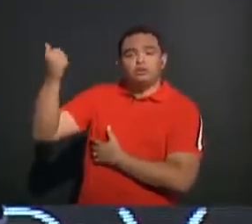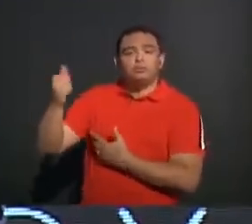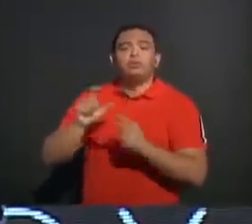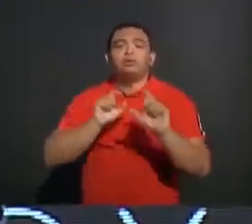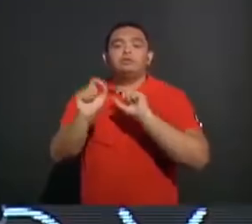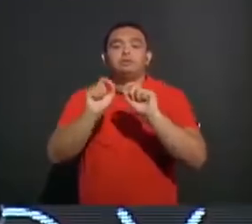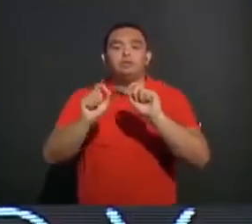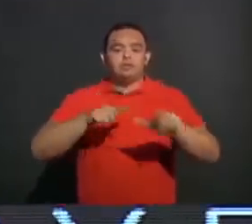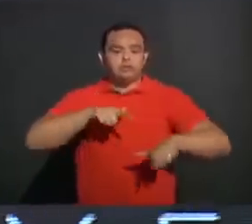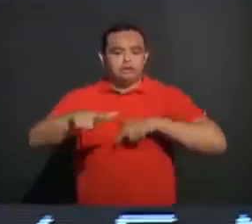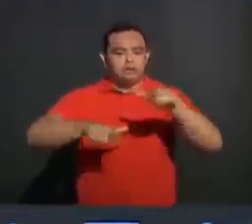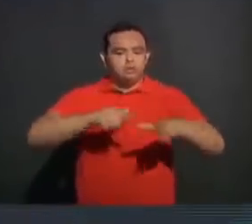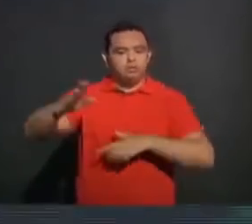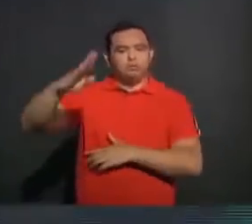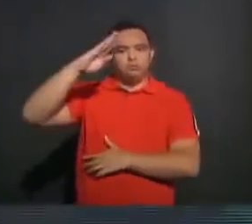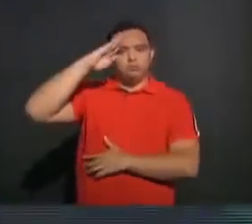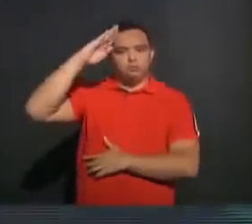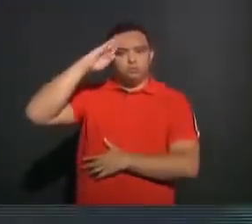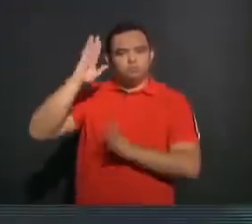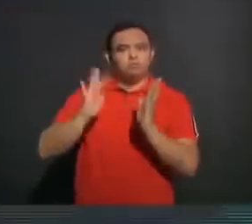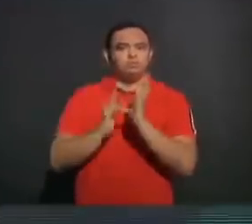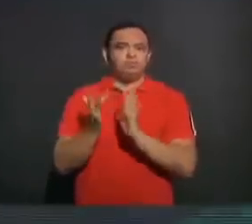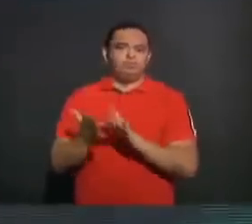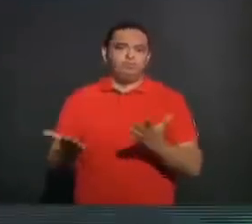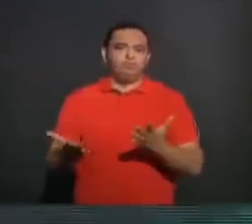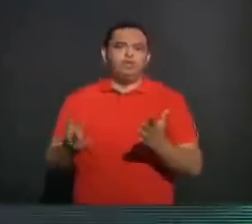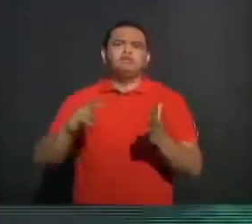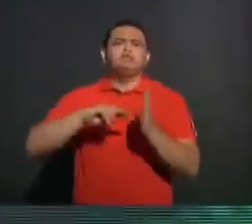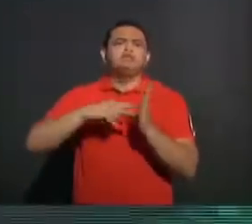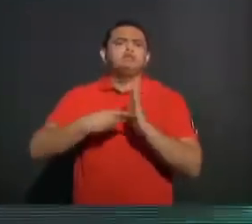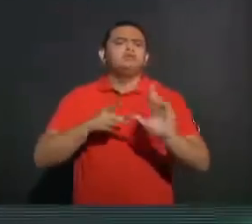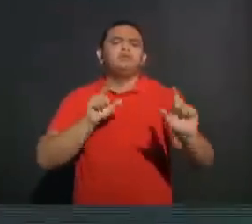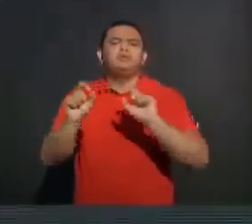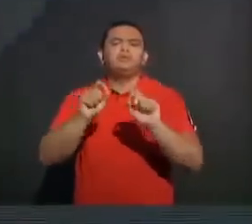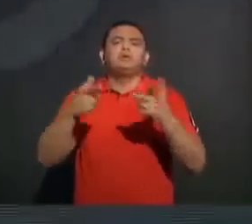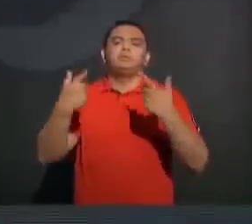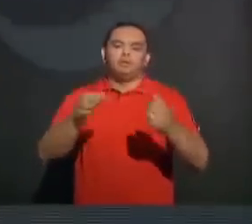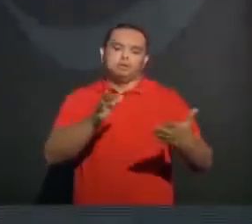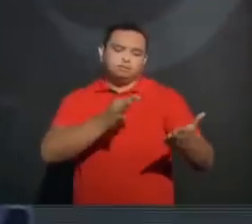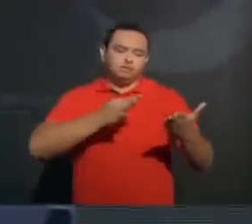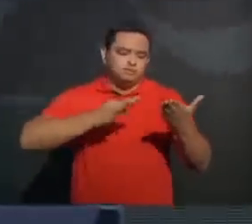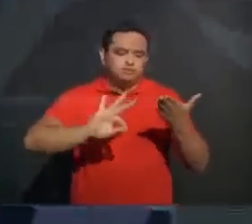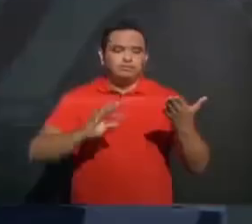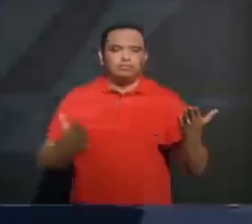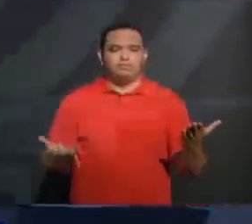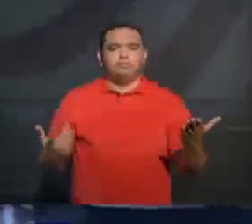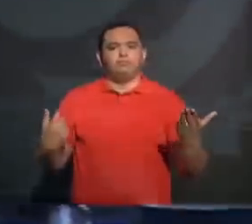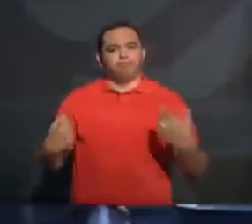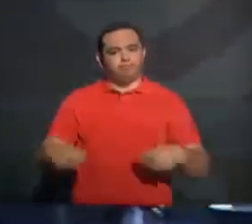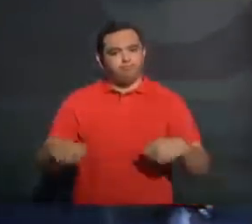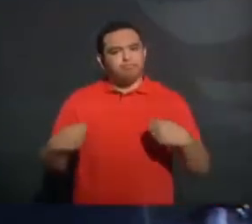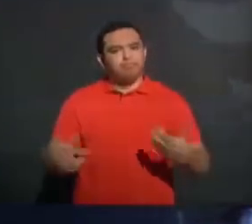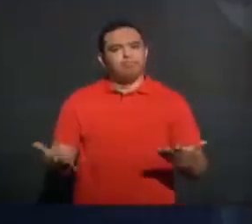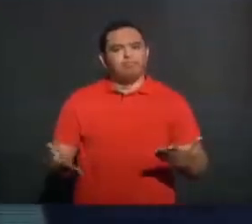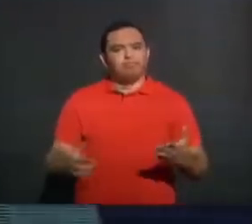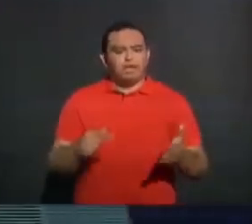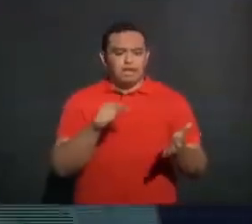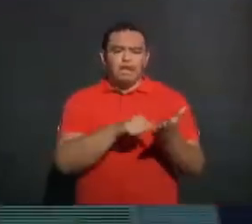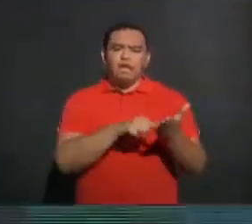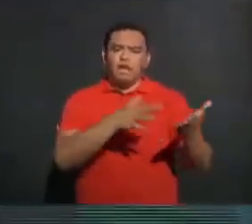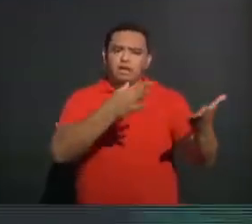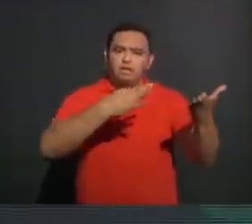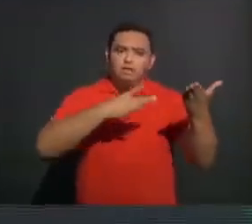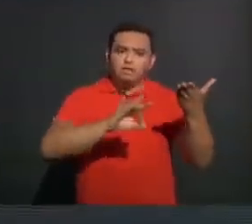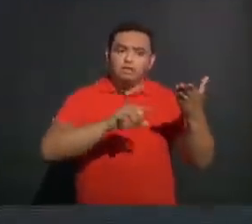sermos soldados dele. O que significa se alistar? Porque é o alistamento que